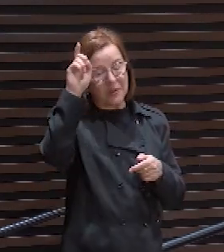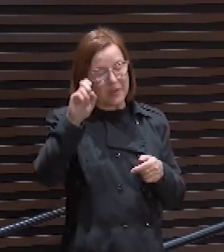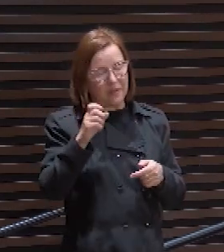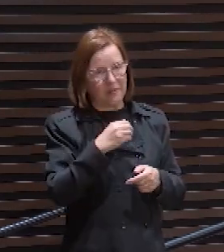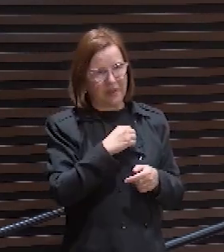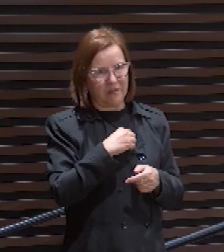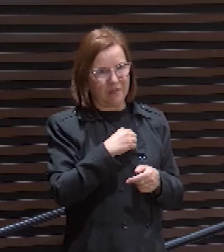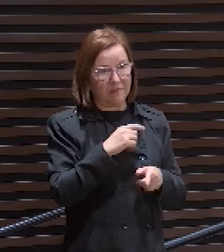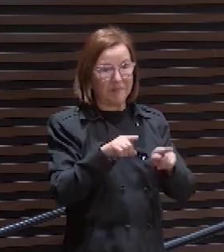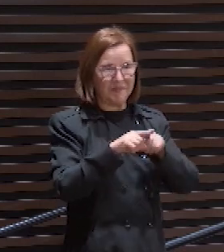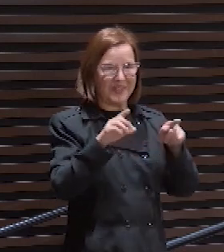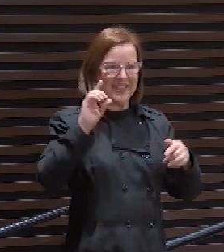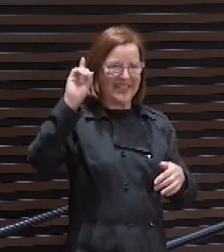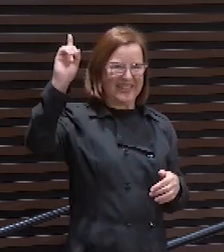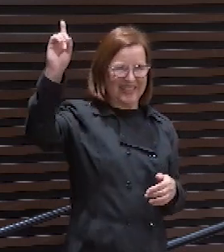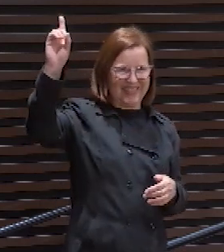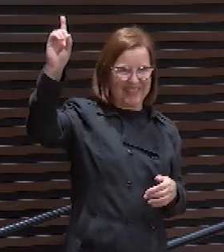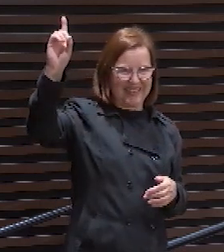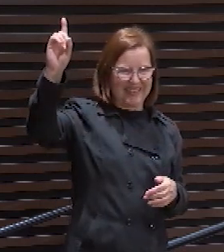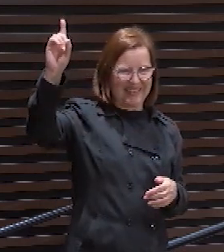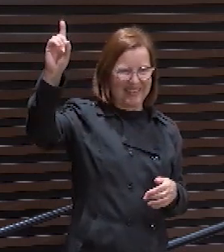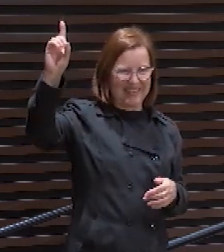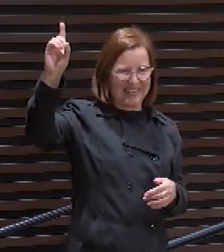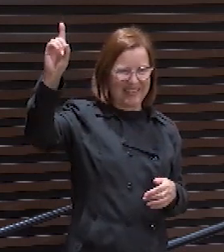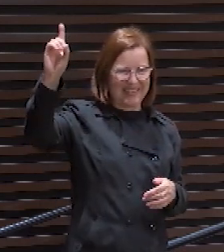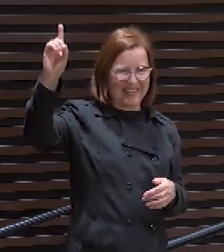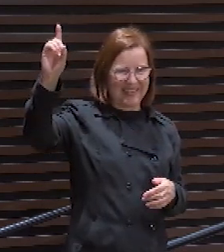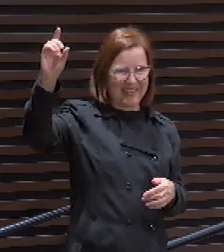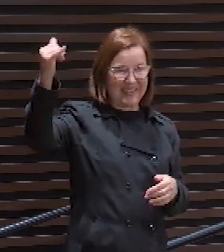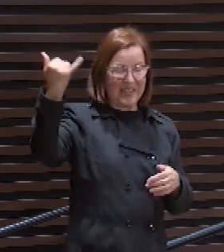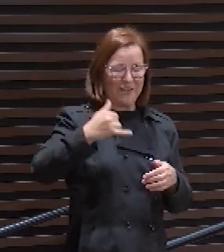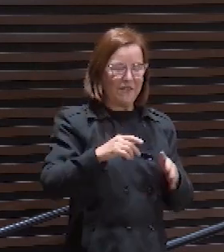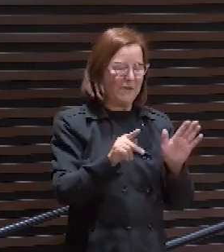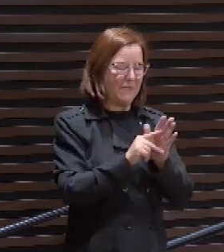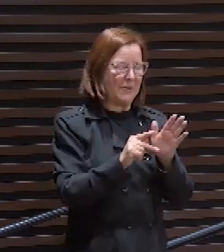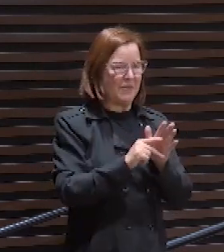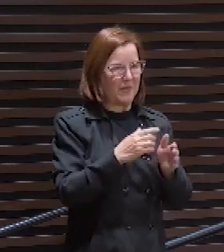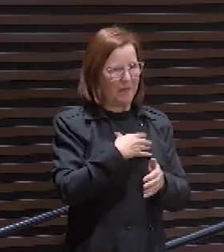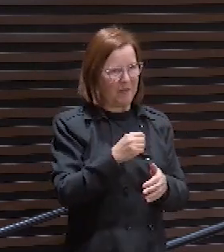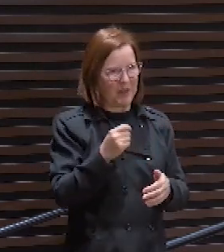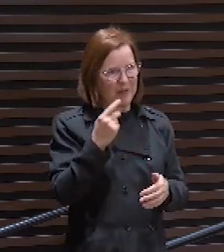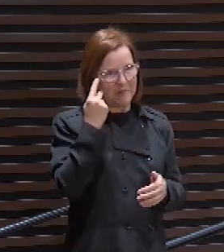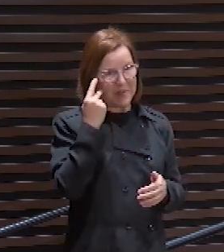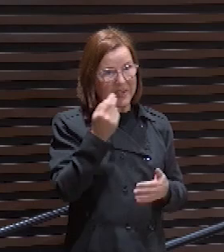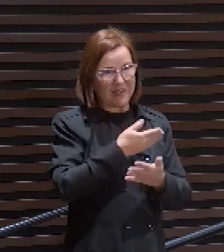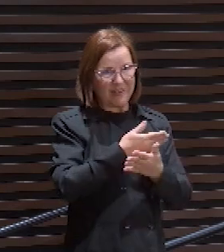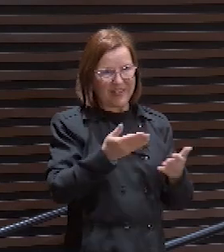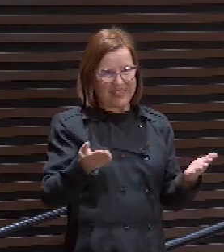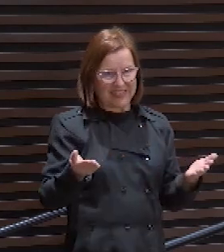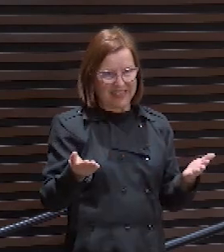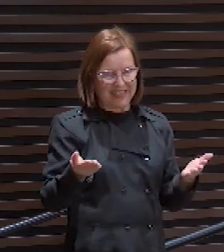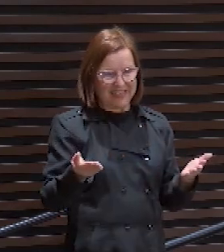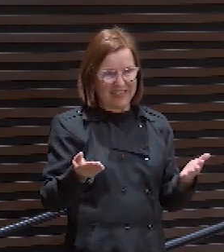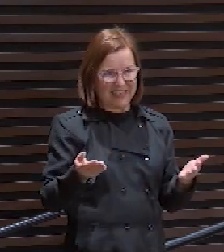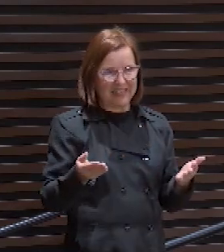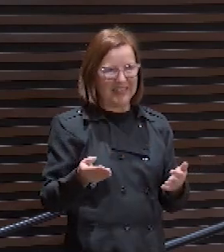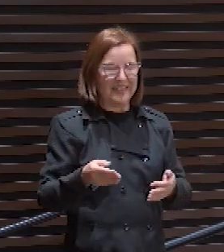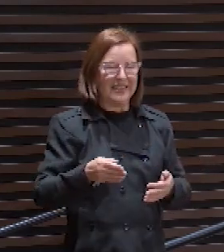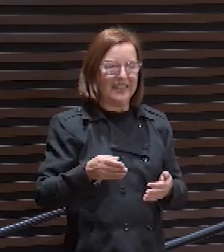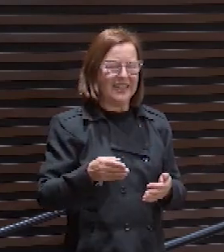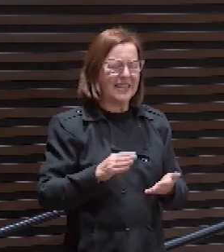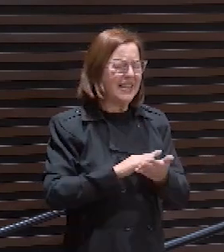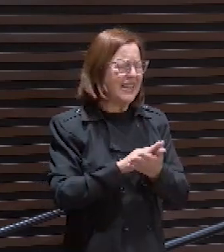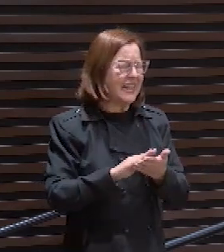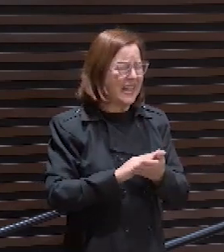Deus, porém, ele enviou o seu próprio Filho para que esses pecadores que nada